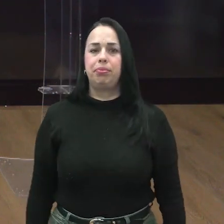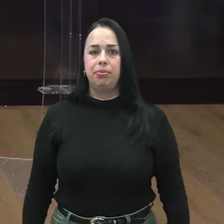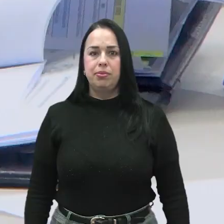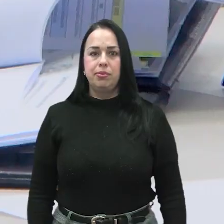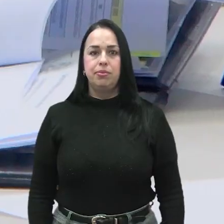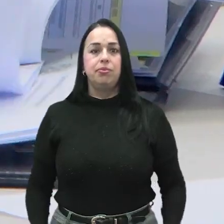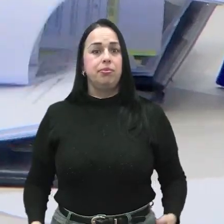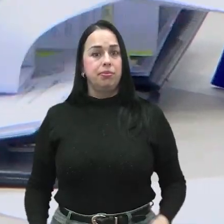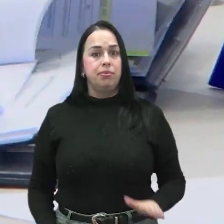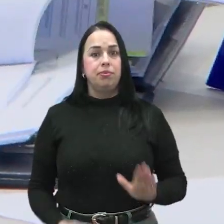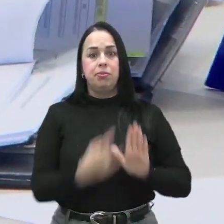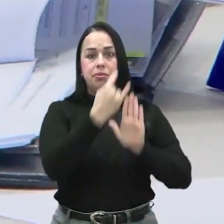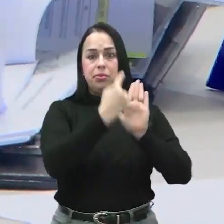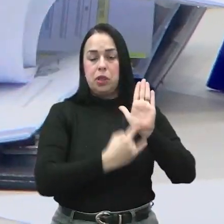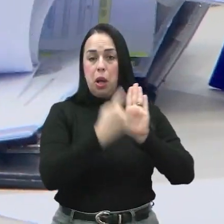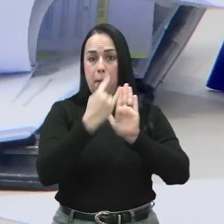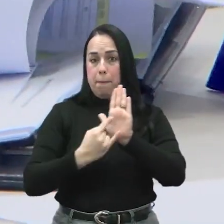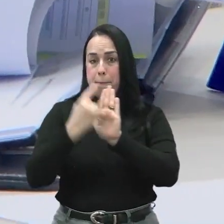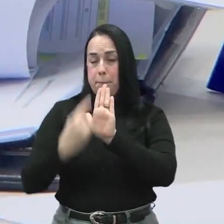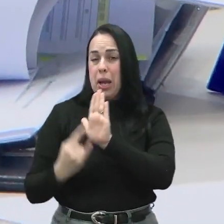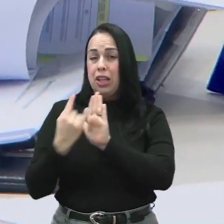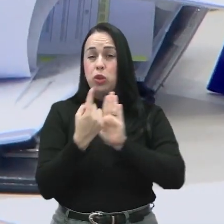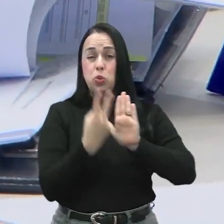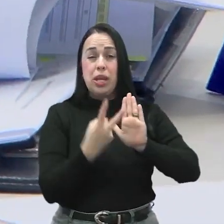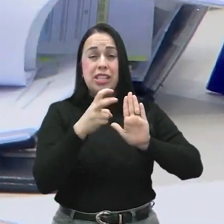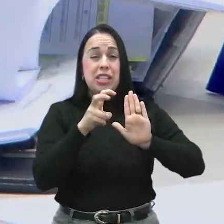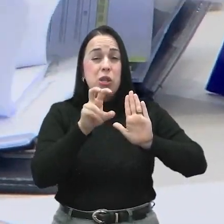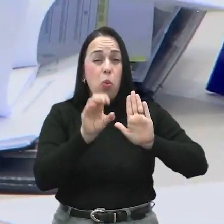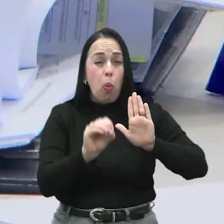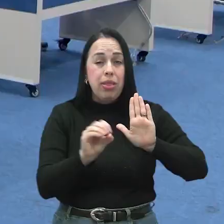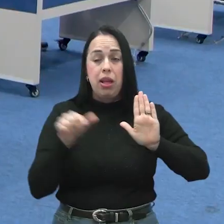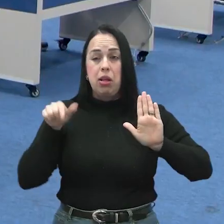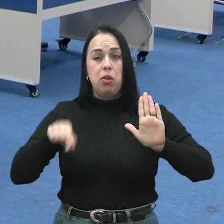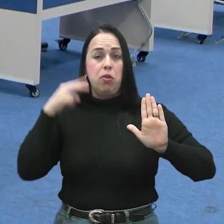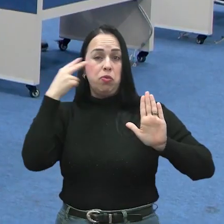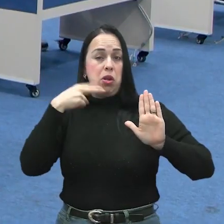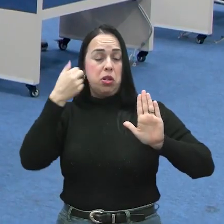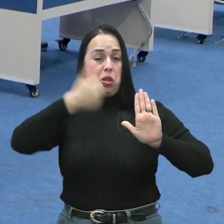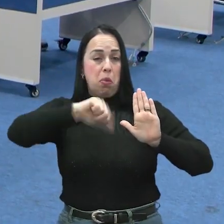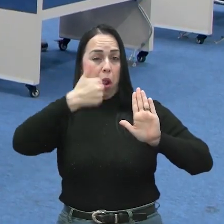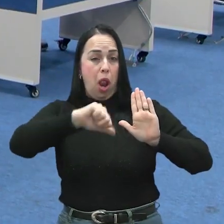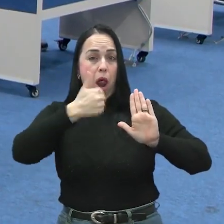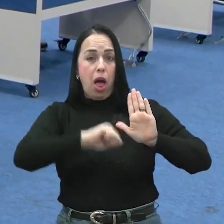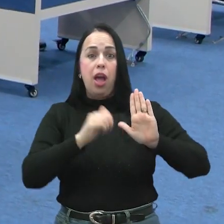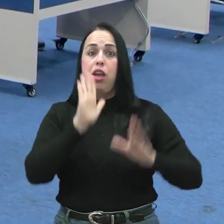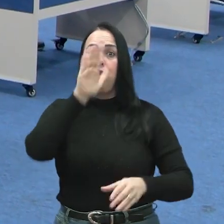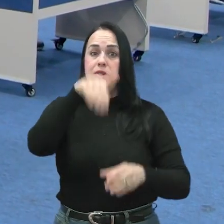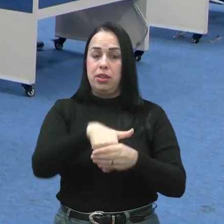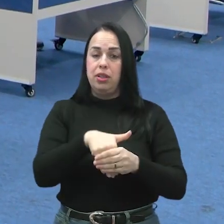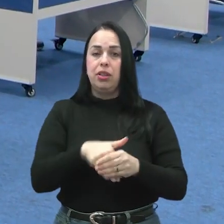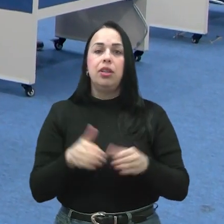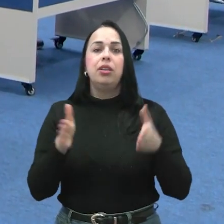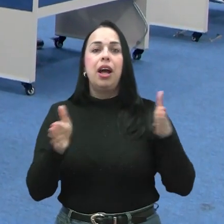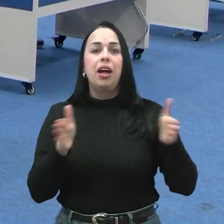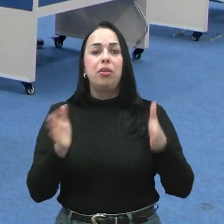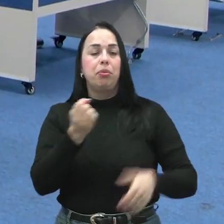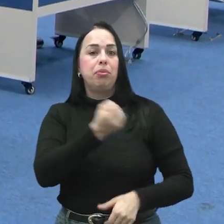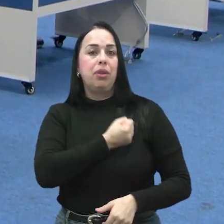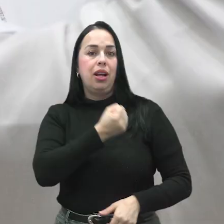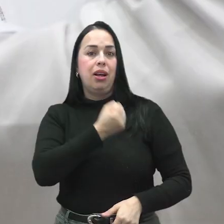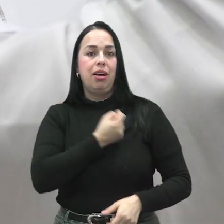plenário. Mais de 250 documentos fizeram parte da pauta de votação da 44ª sessão do